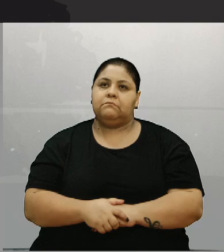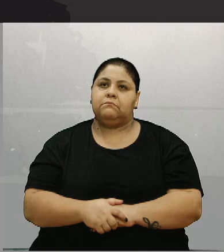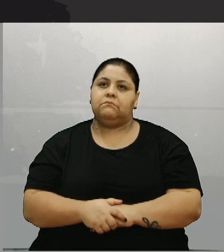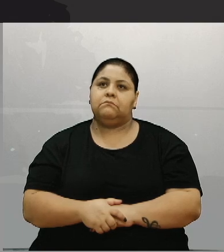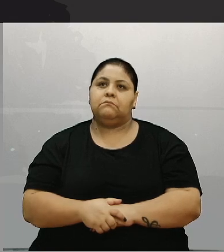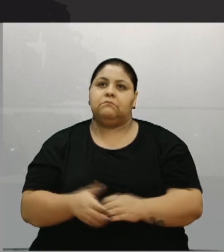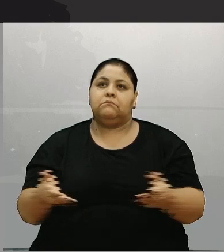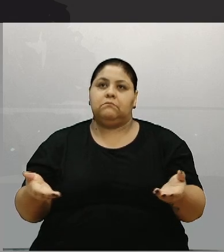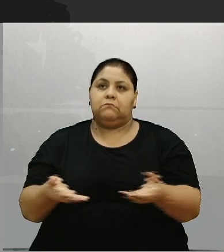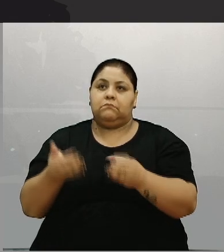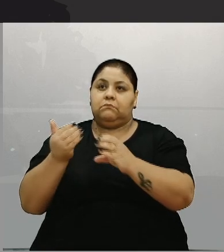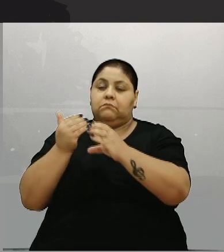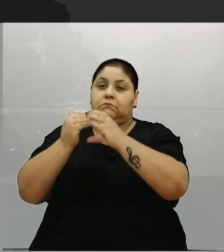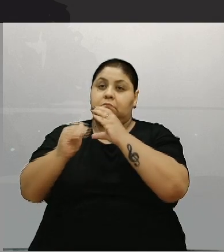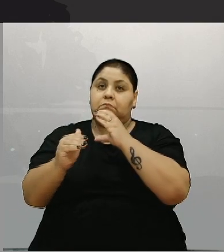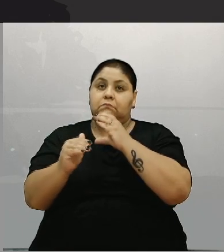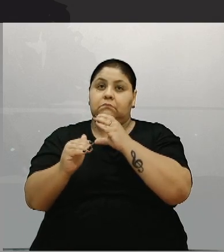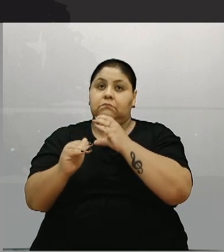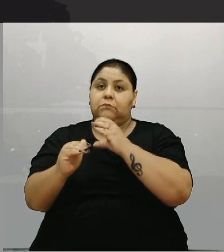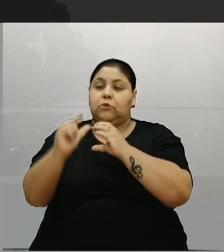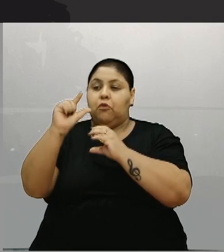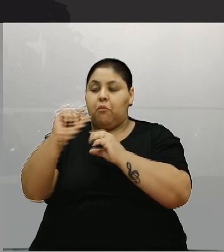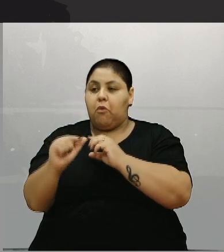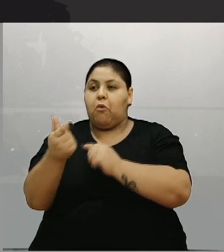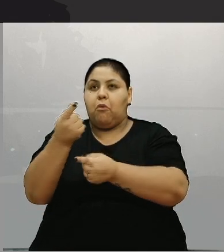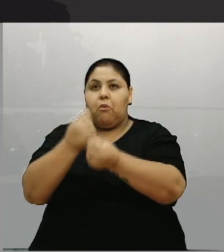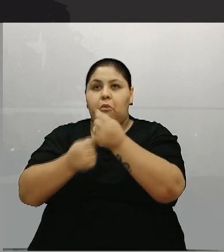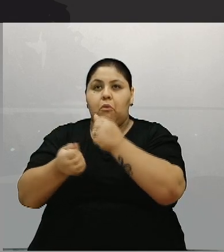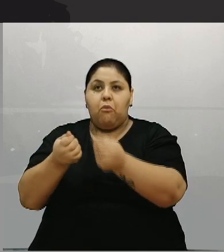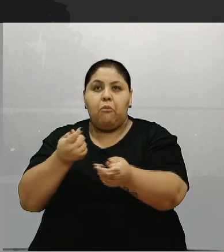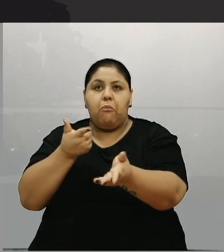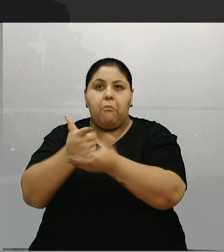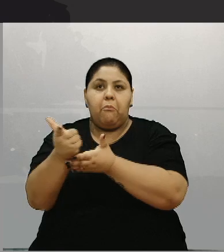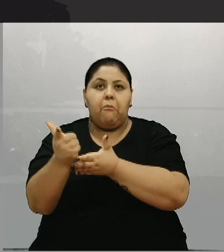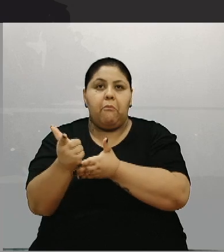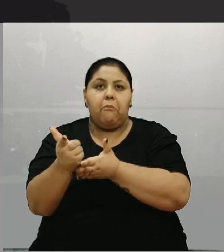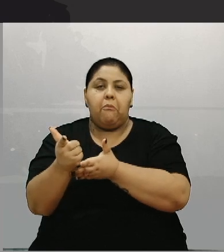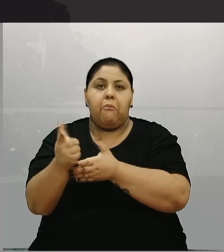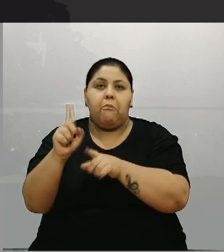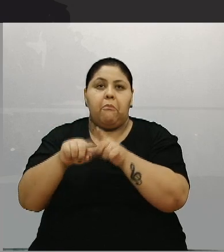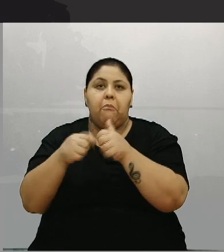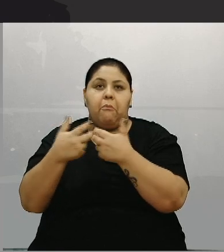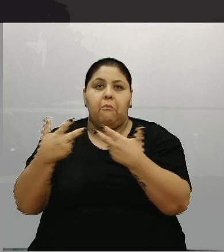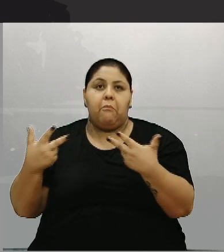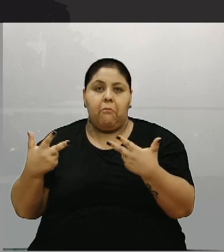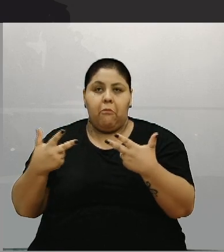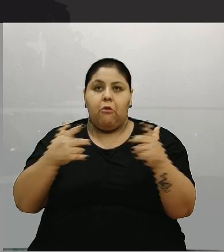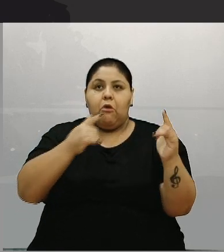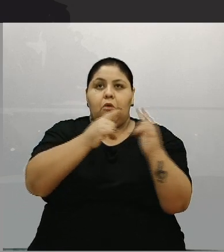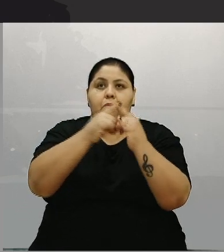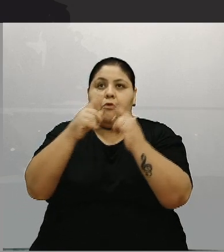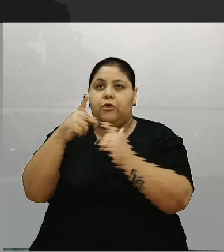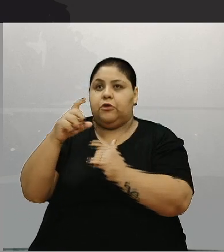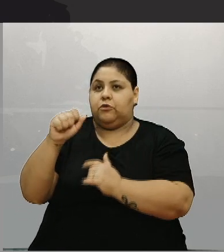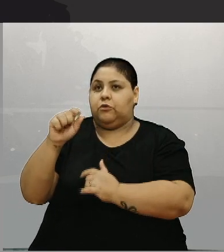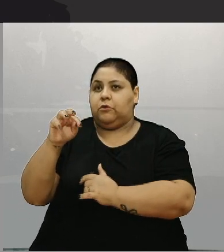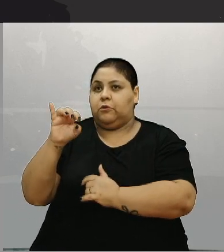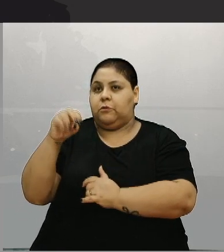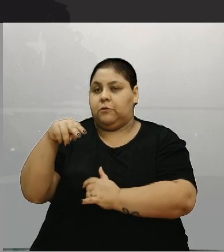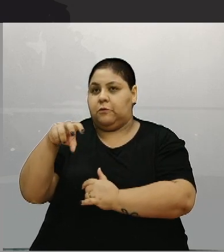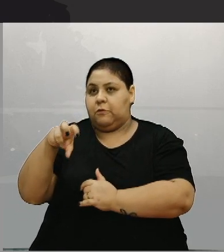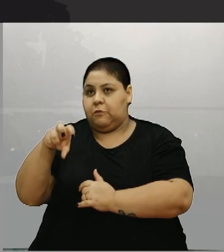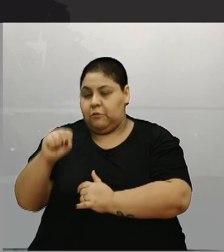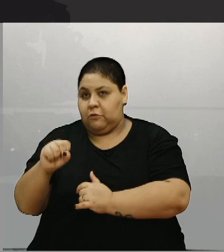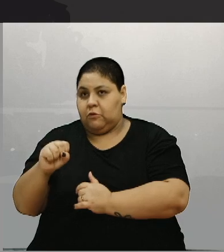Estamos destinando também uma parte dos recursos para compra de itens para o Instituto Patinhas, visto que uma das nossas frentes